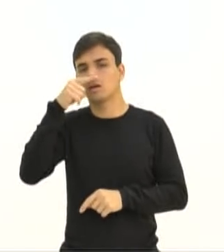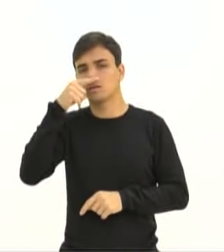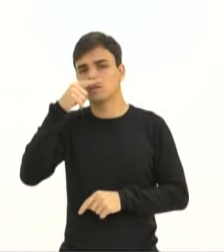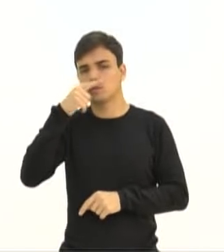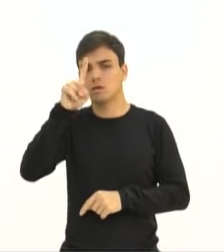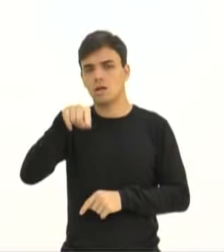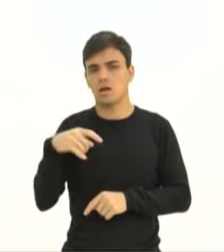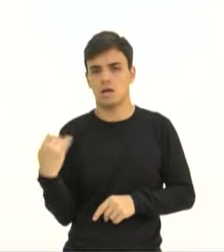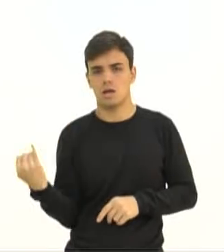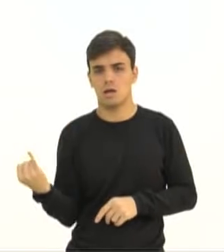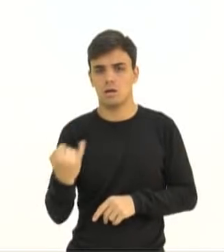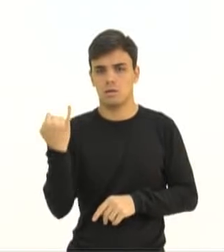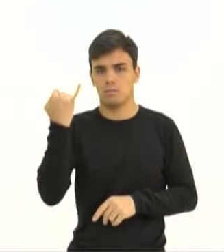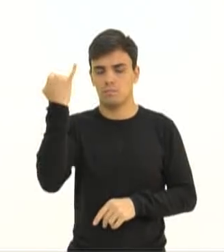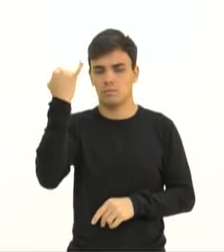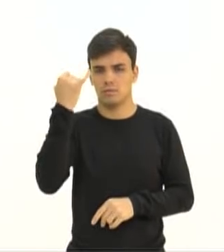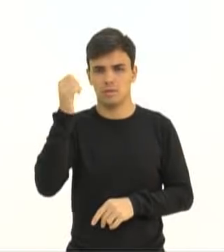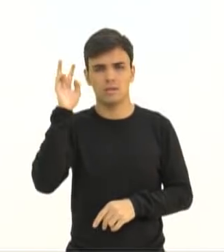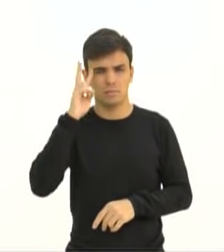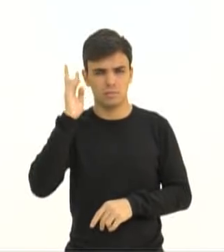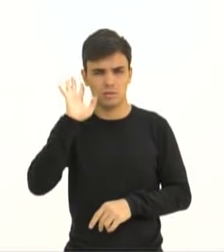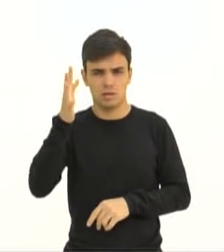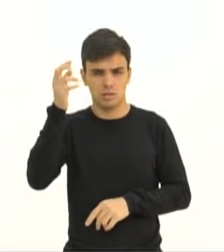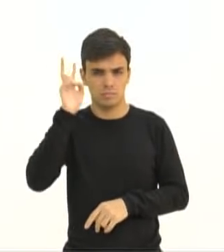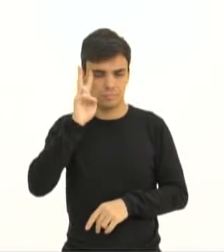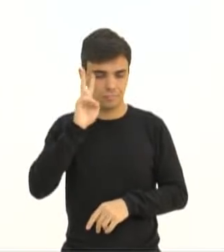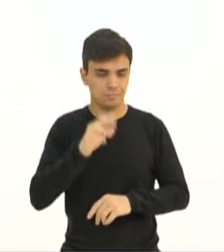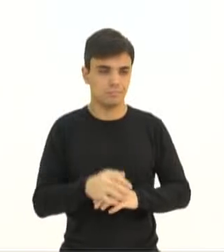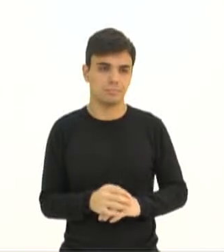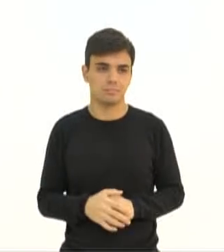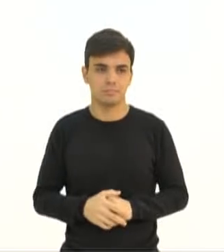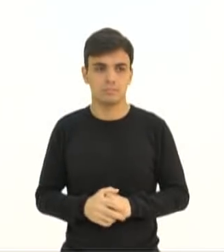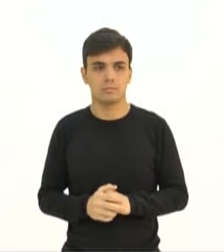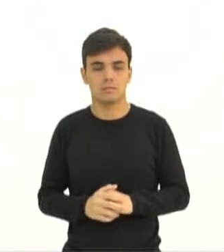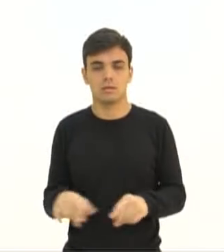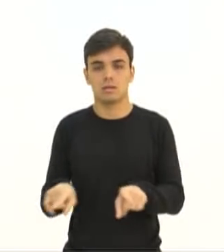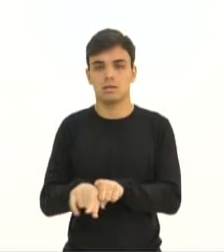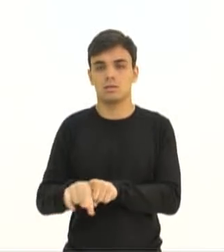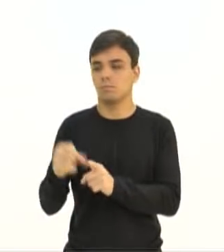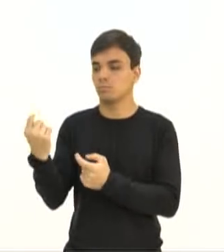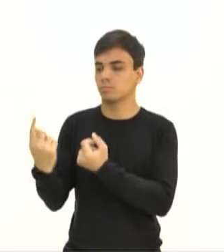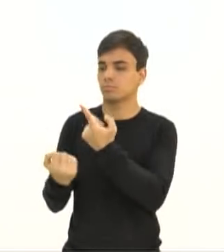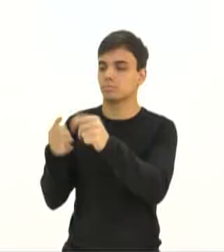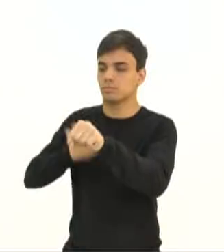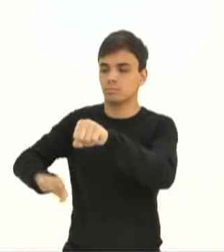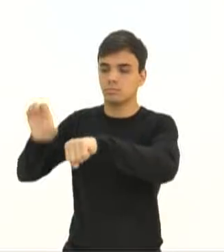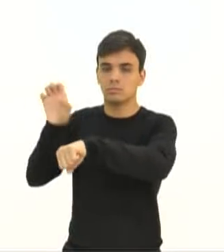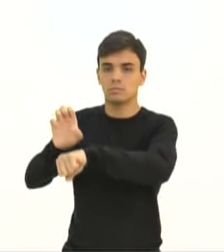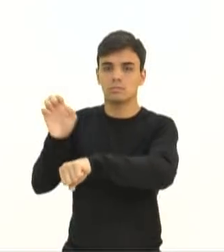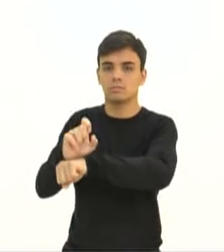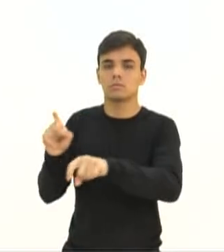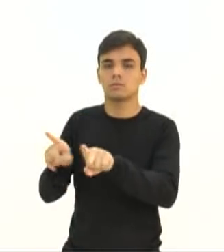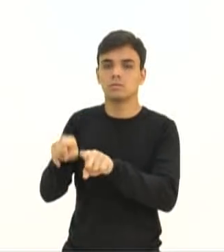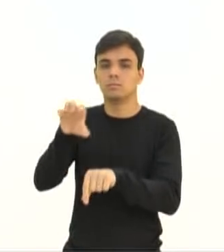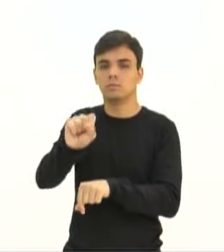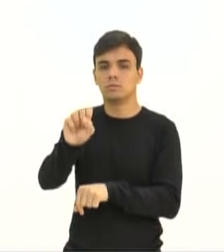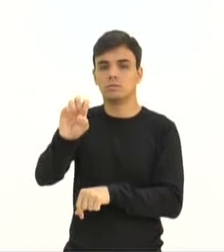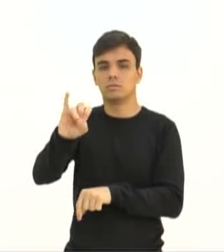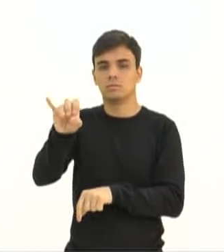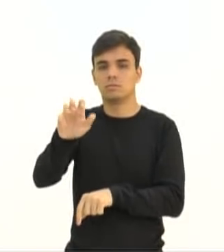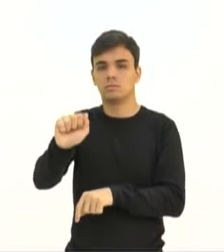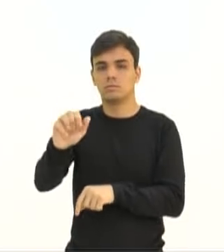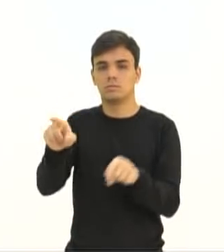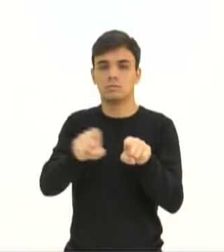importante, e lembra que a gente falou que isso é histórico, né? Principalmente em alguns estados ali. A soja e o cacau se destacam ali